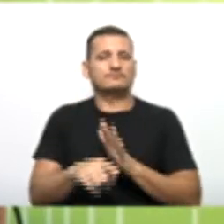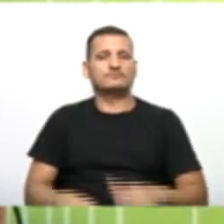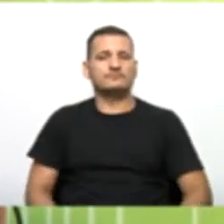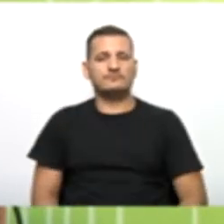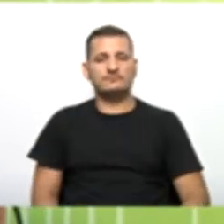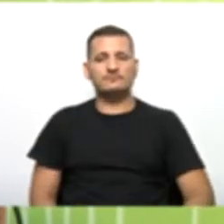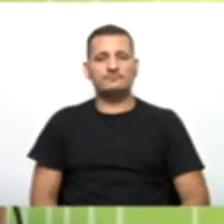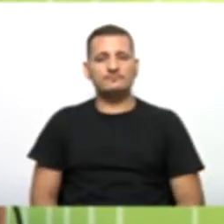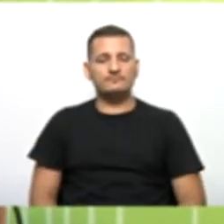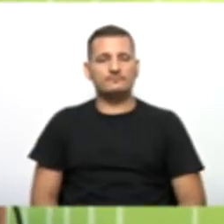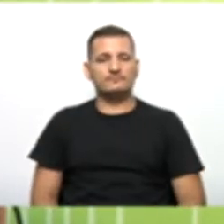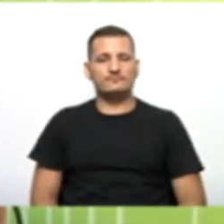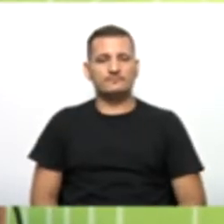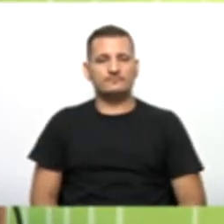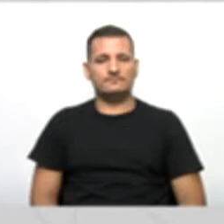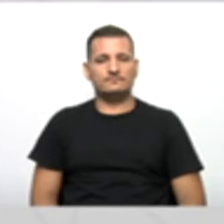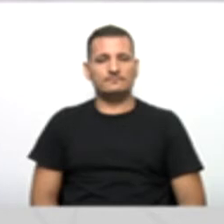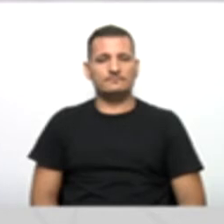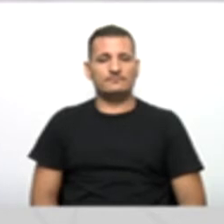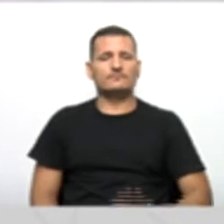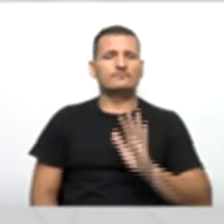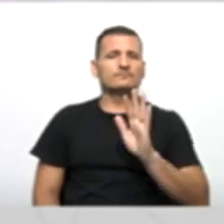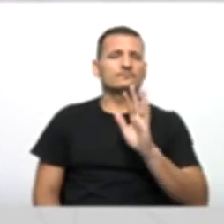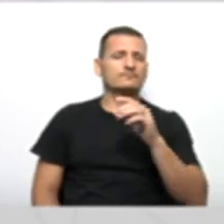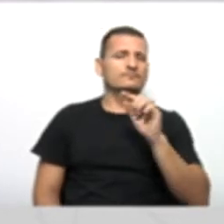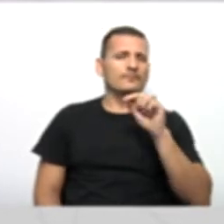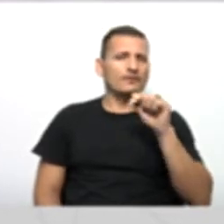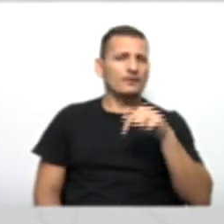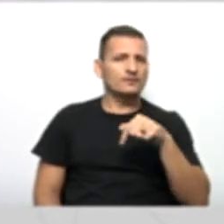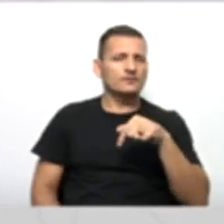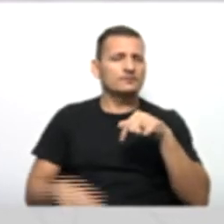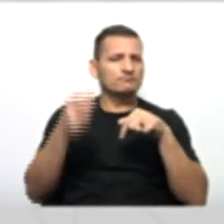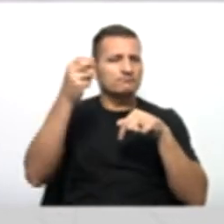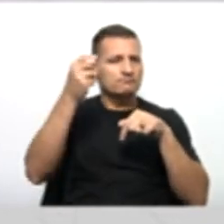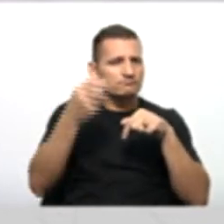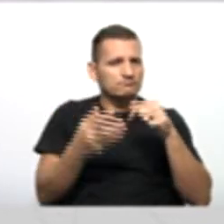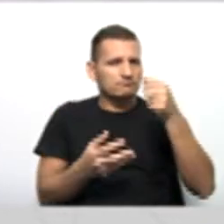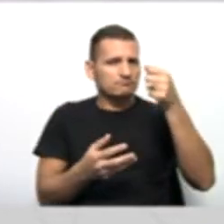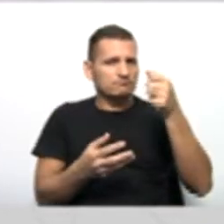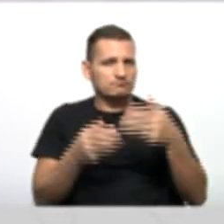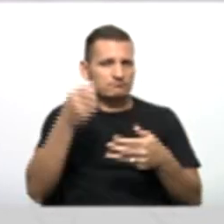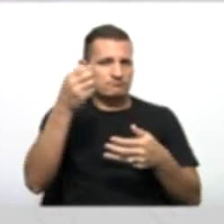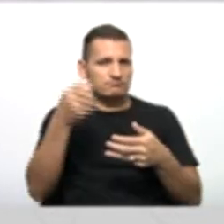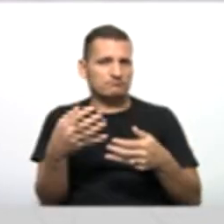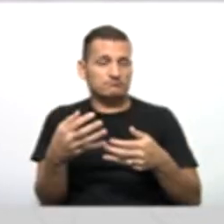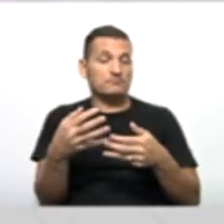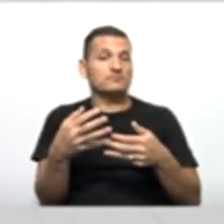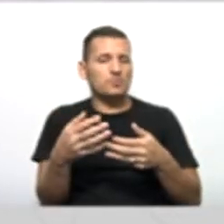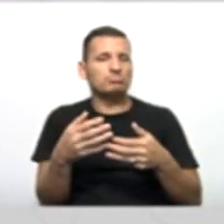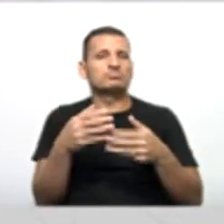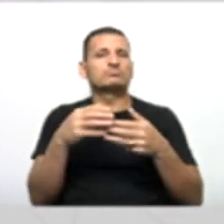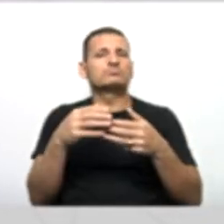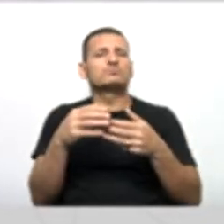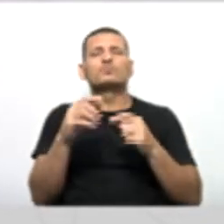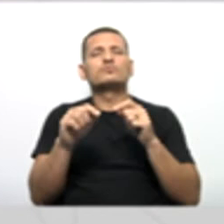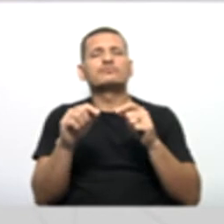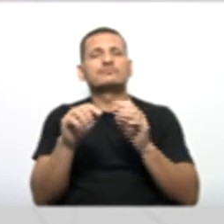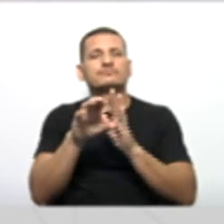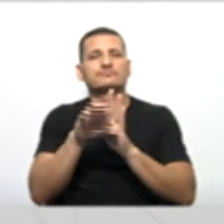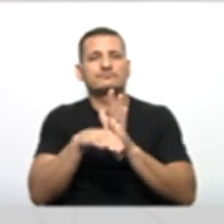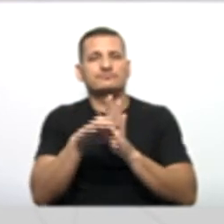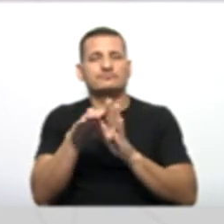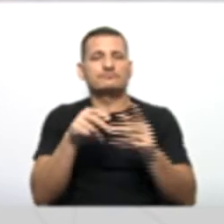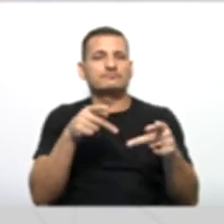lá. Com base no que foi apresentado durante a teleaula, descreva o conceito de projeto.